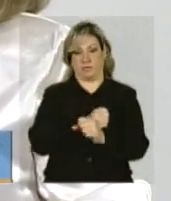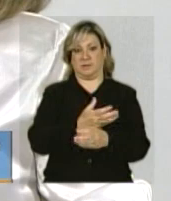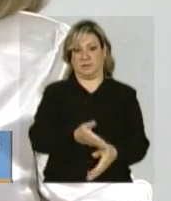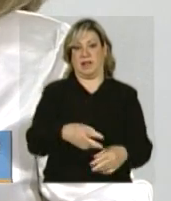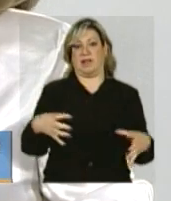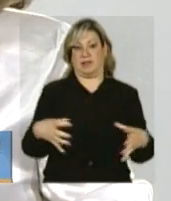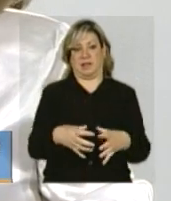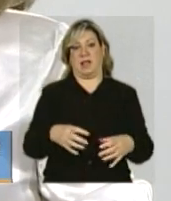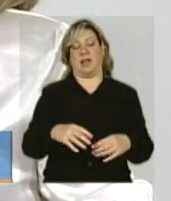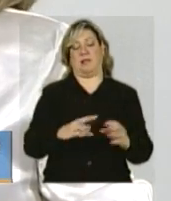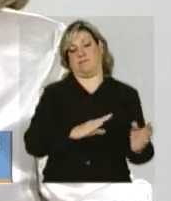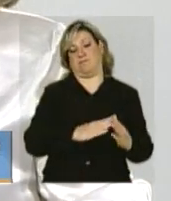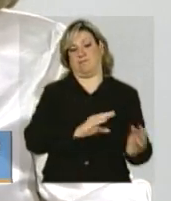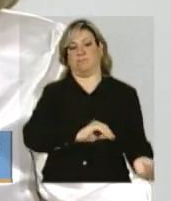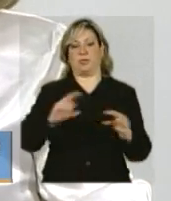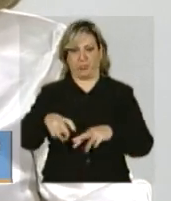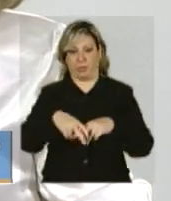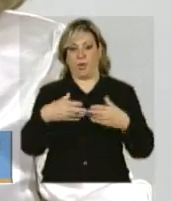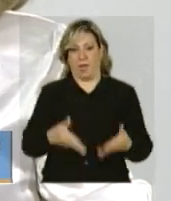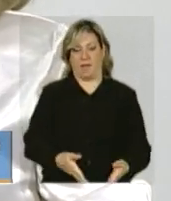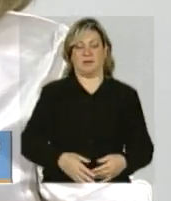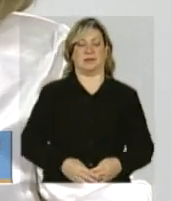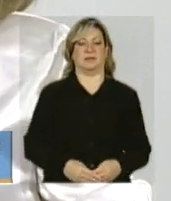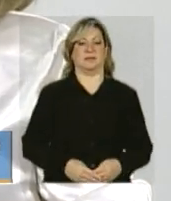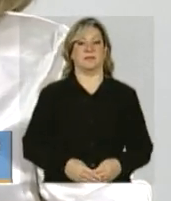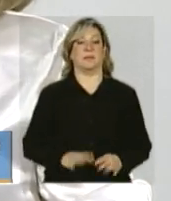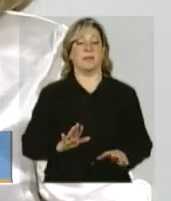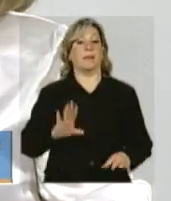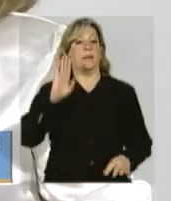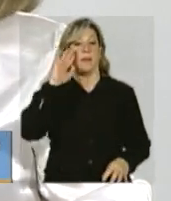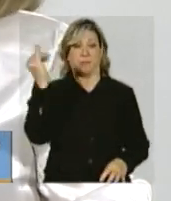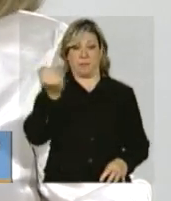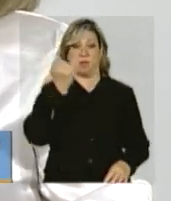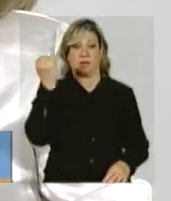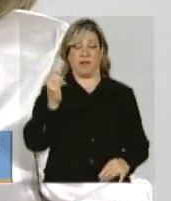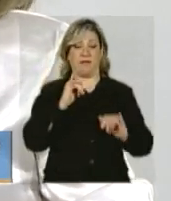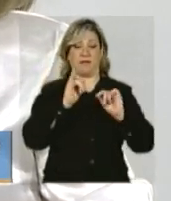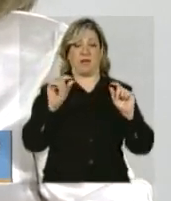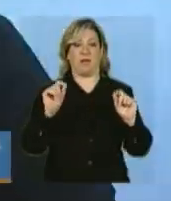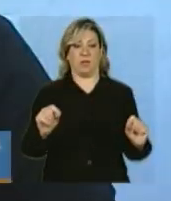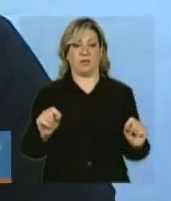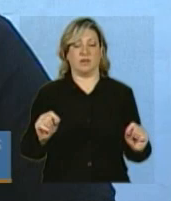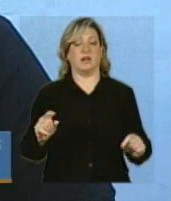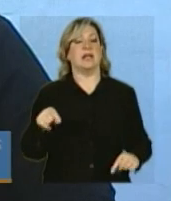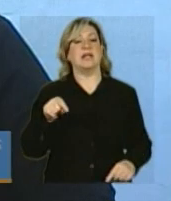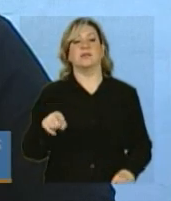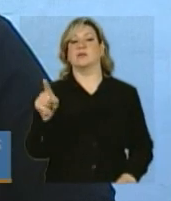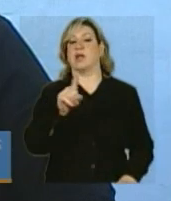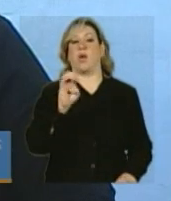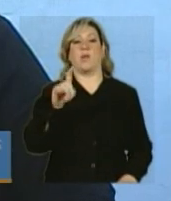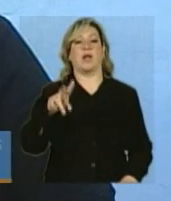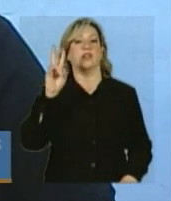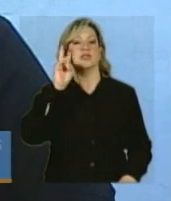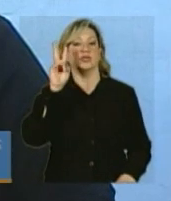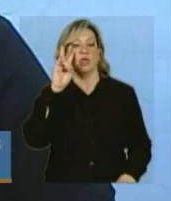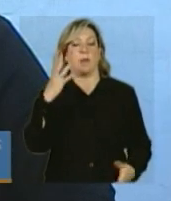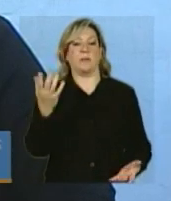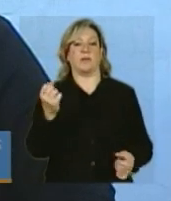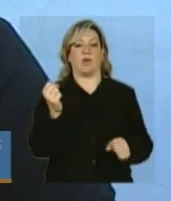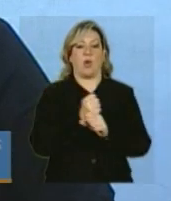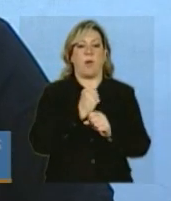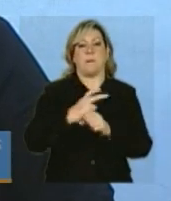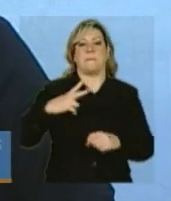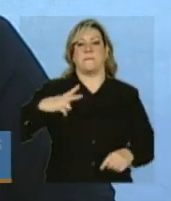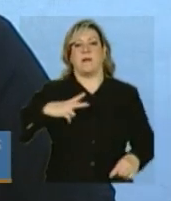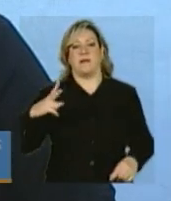infraestrutura. Convém destacar aqui, Renata, é importante destacar que não se refere a empreendimentos privados.